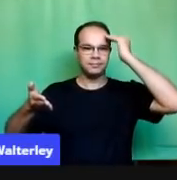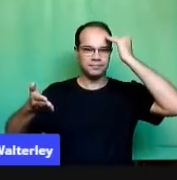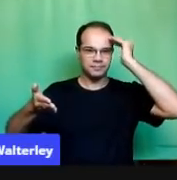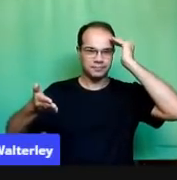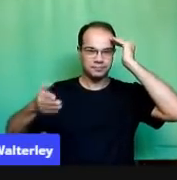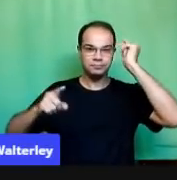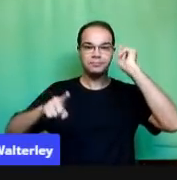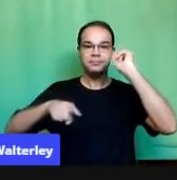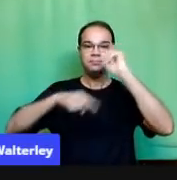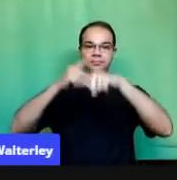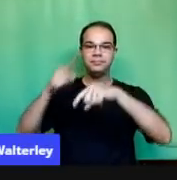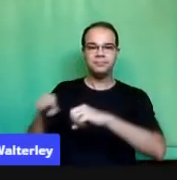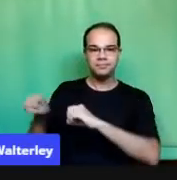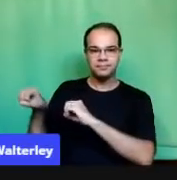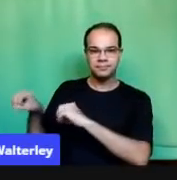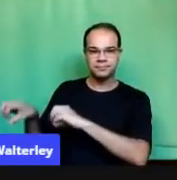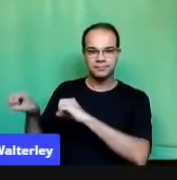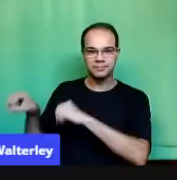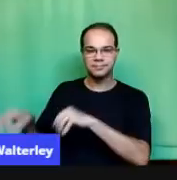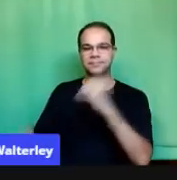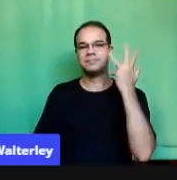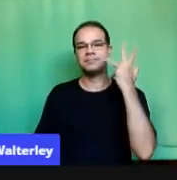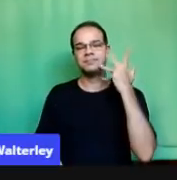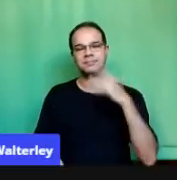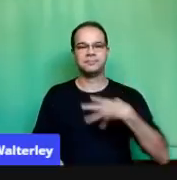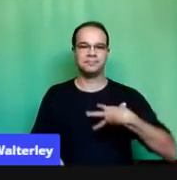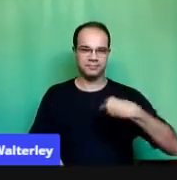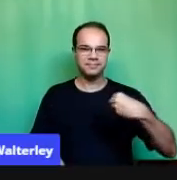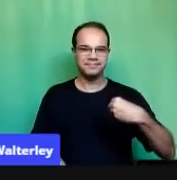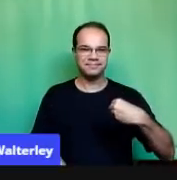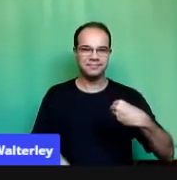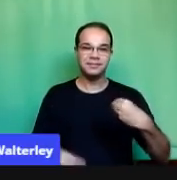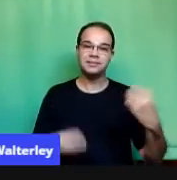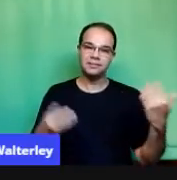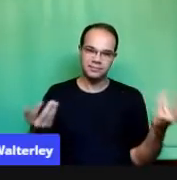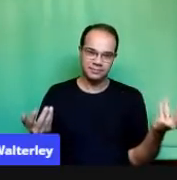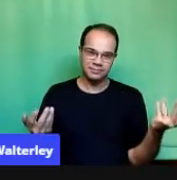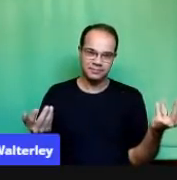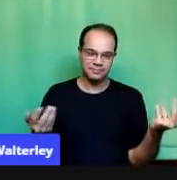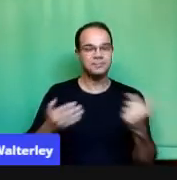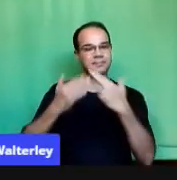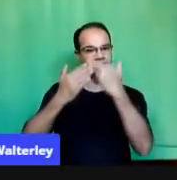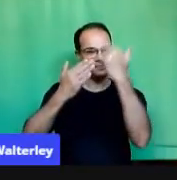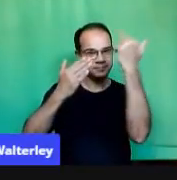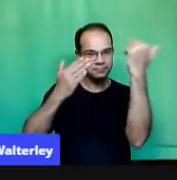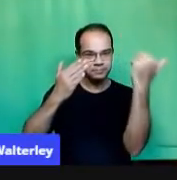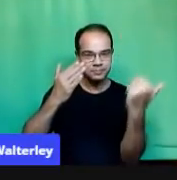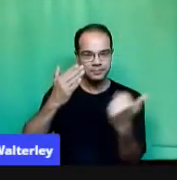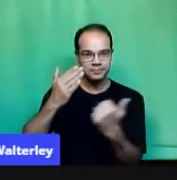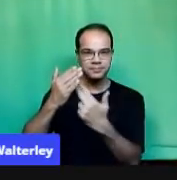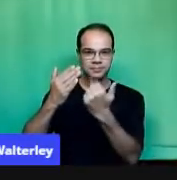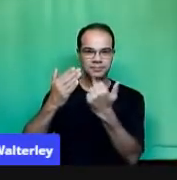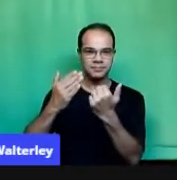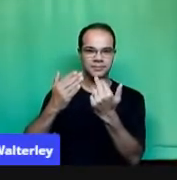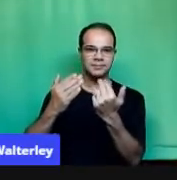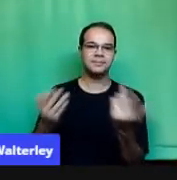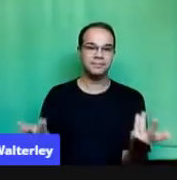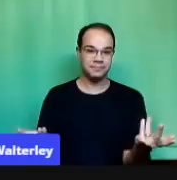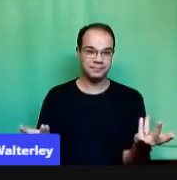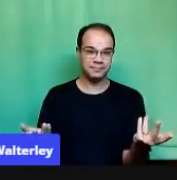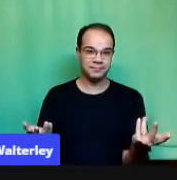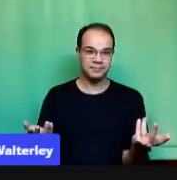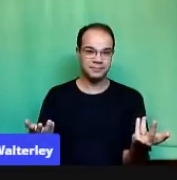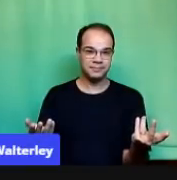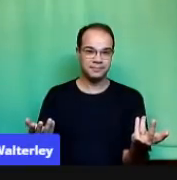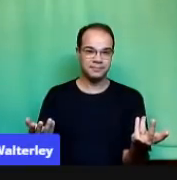criança, certo? Então, esse é um campo que realmente a arte se destaca, mas que não é um campo específico do professor